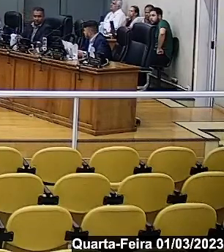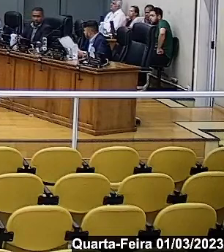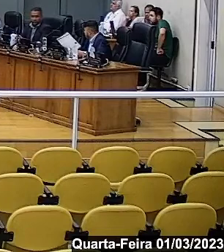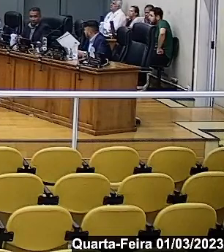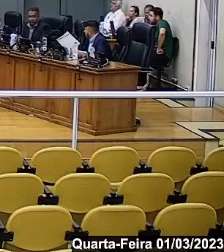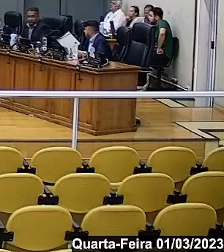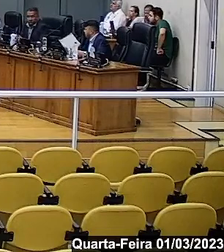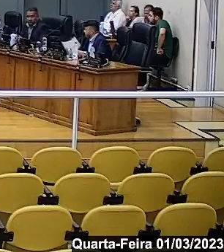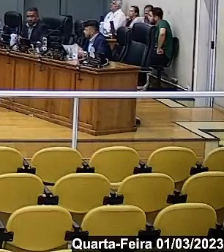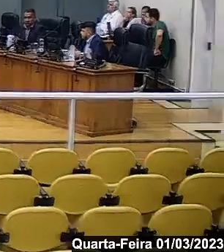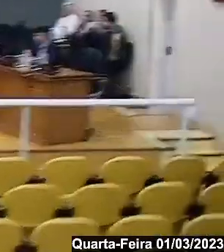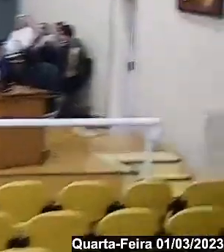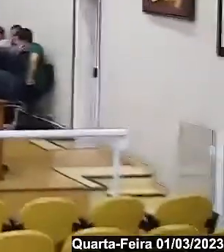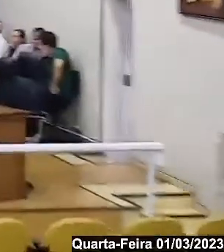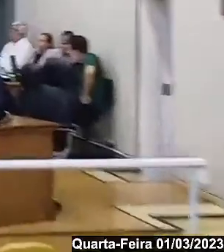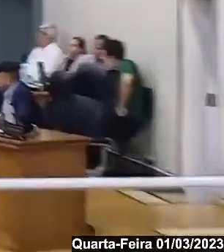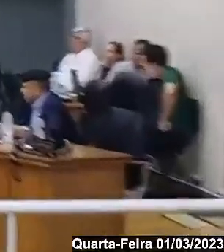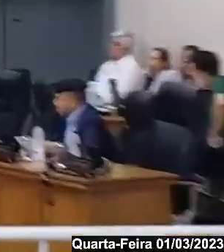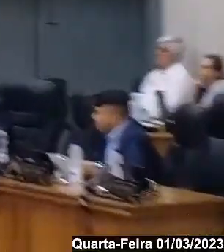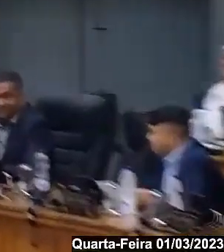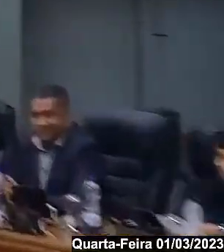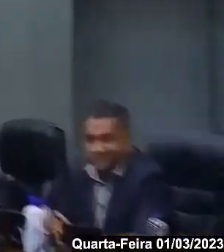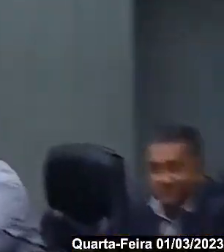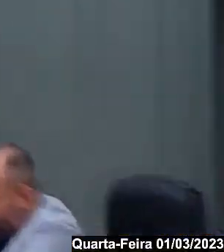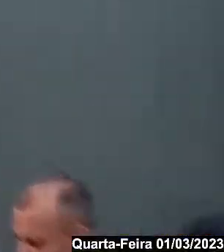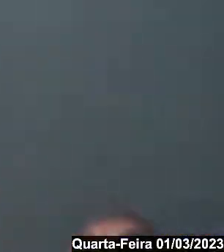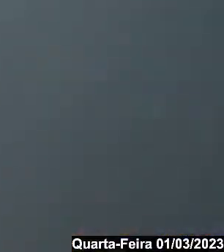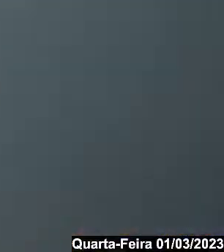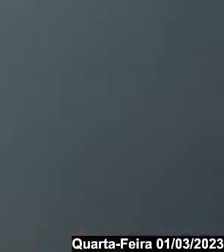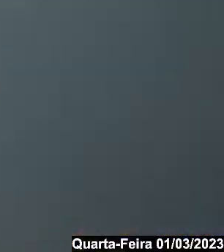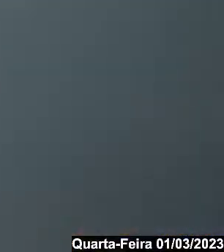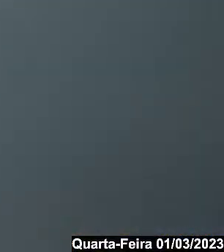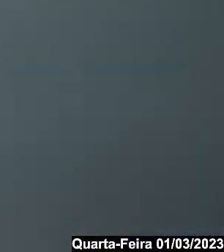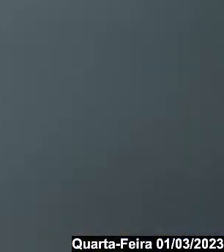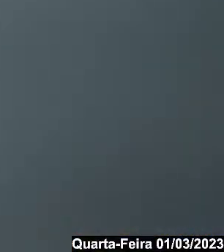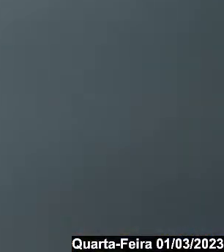Livro de Efésios 5 e verso 16.